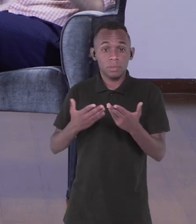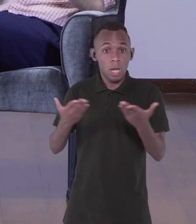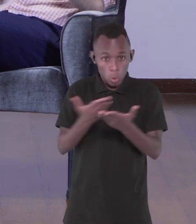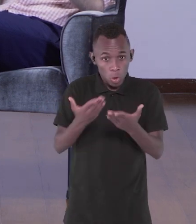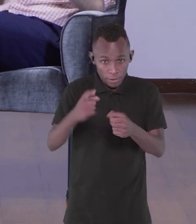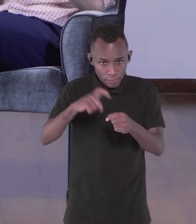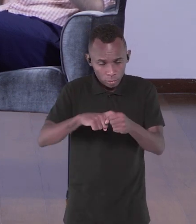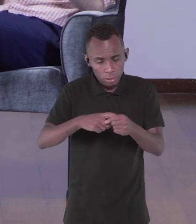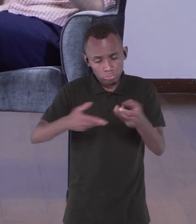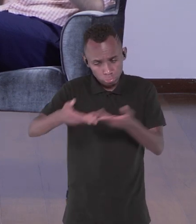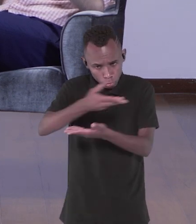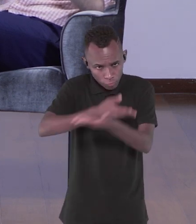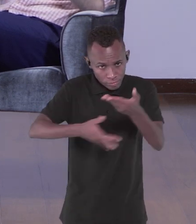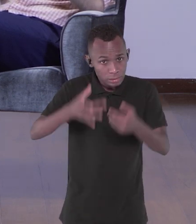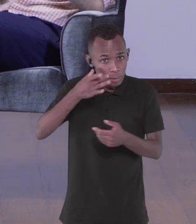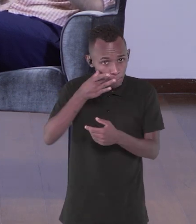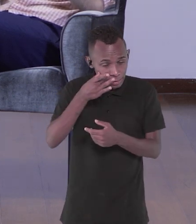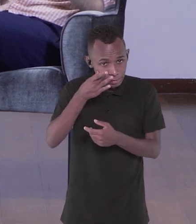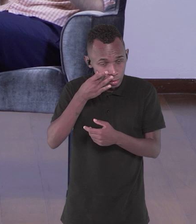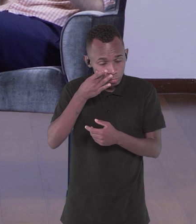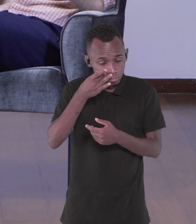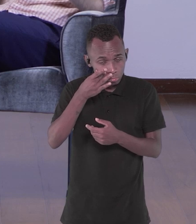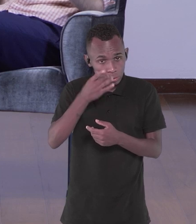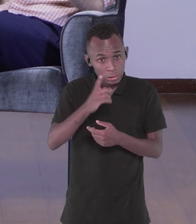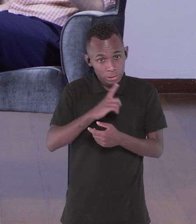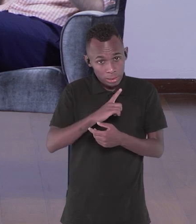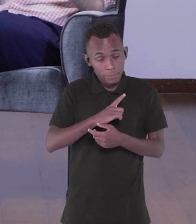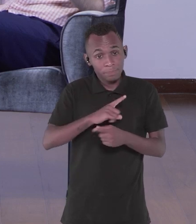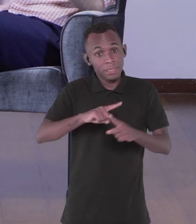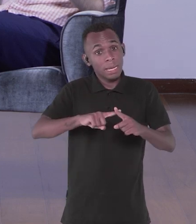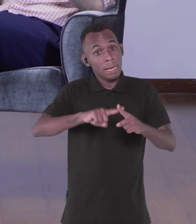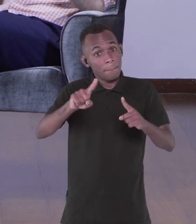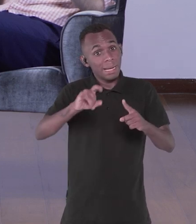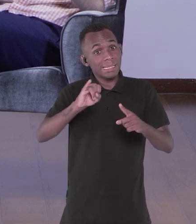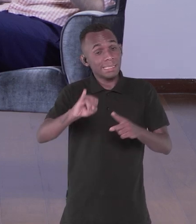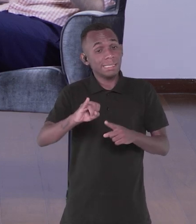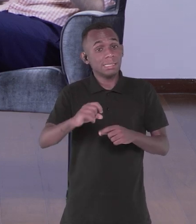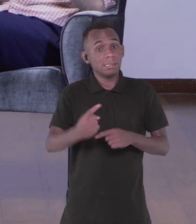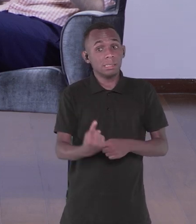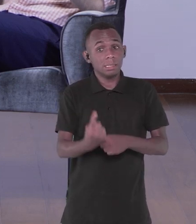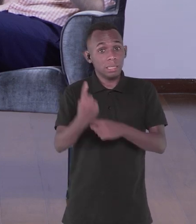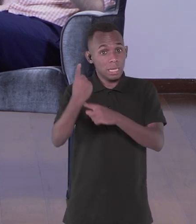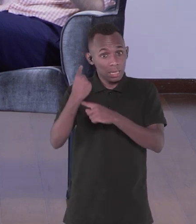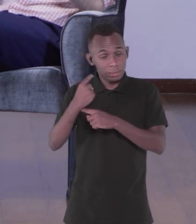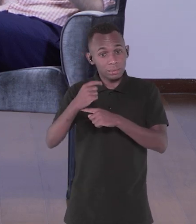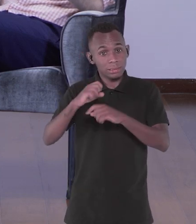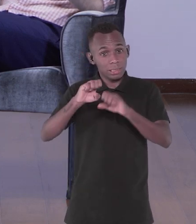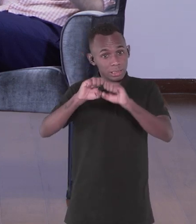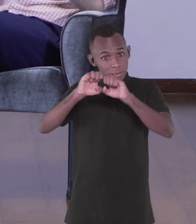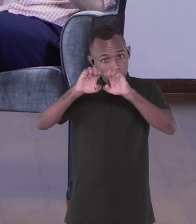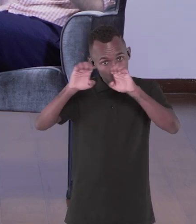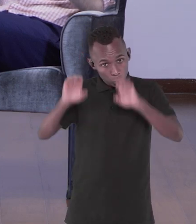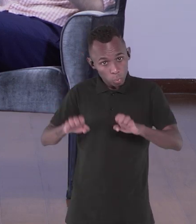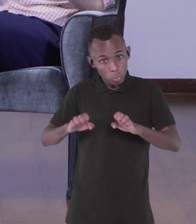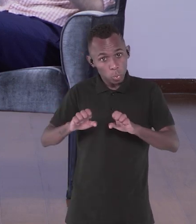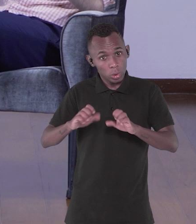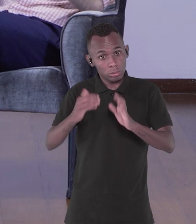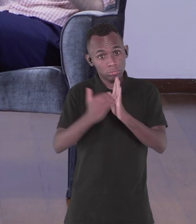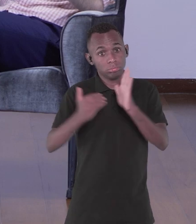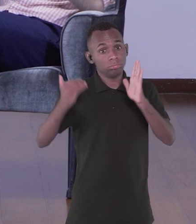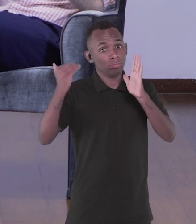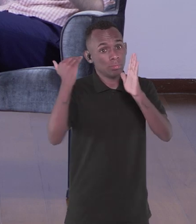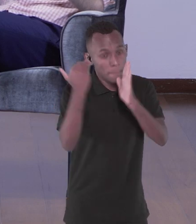tendo essa conversa de novo, presencial, mas se as estruturas de poder e se as prioridades forem as